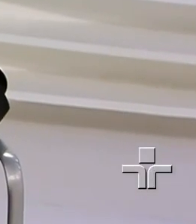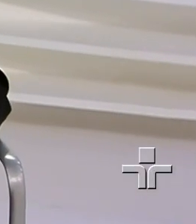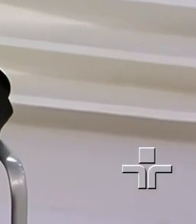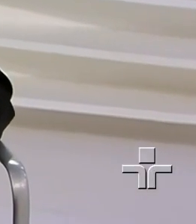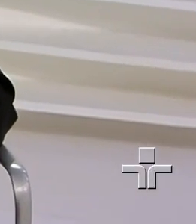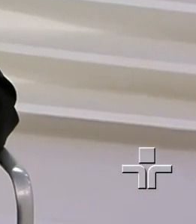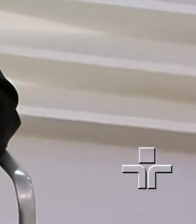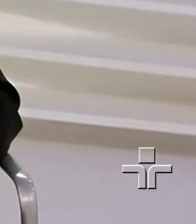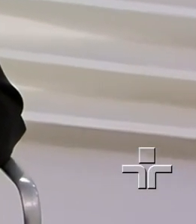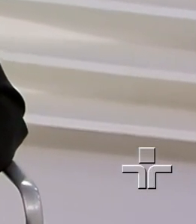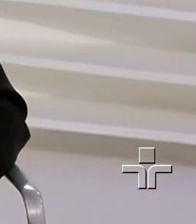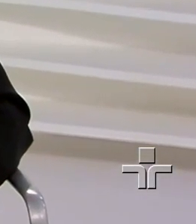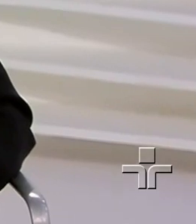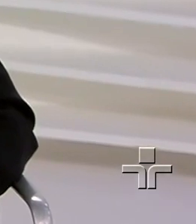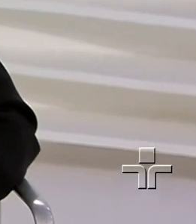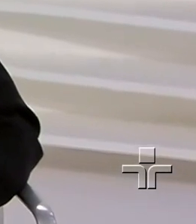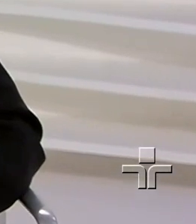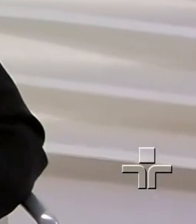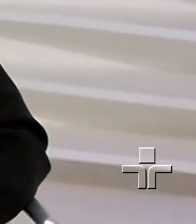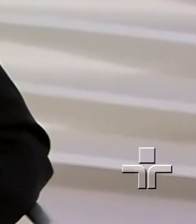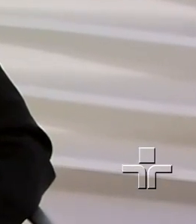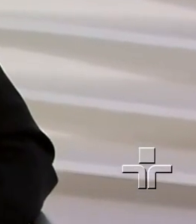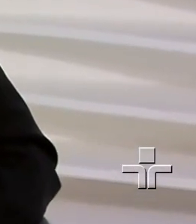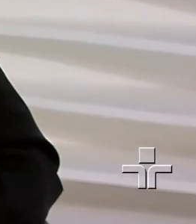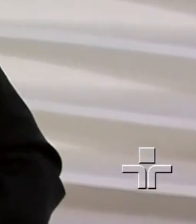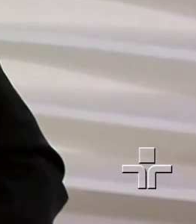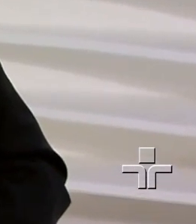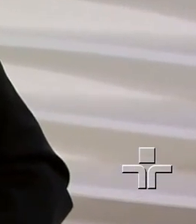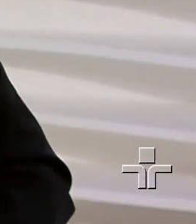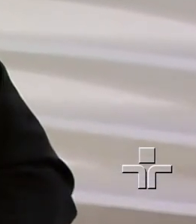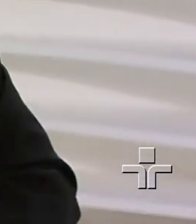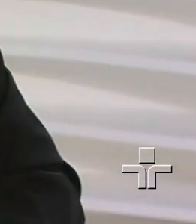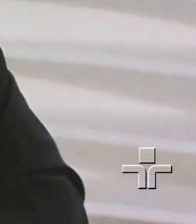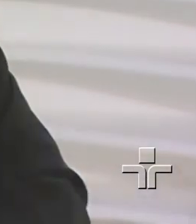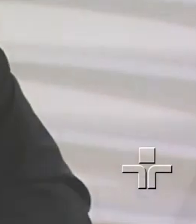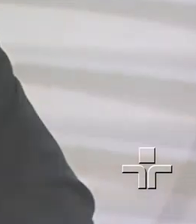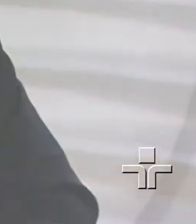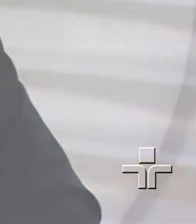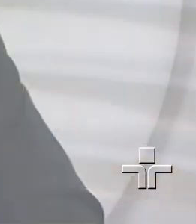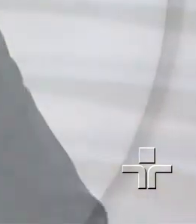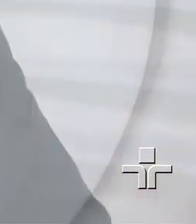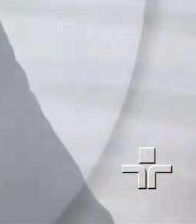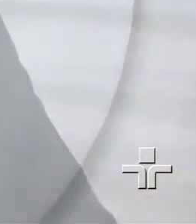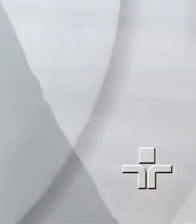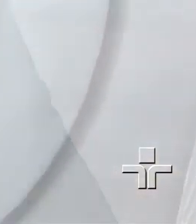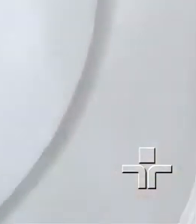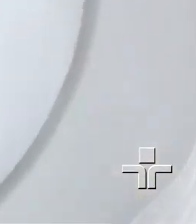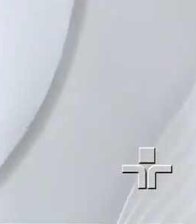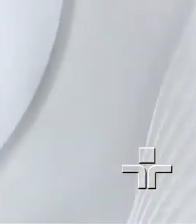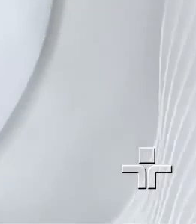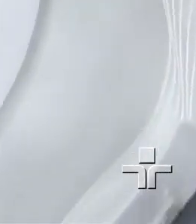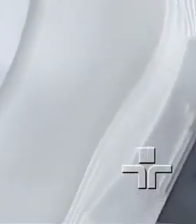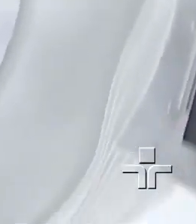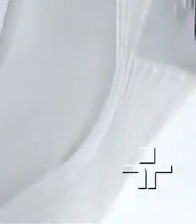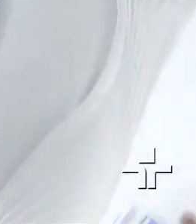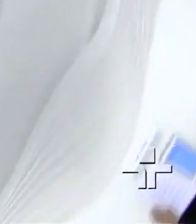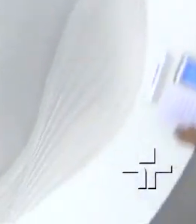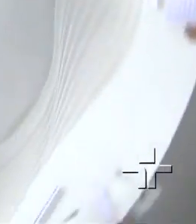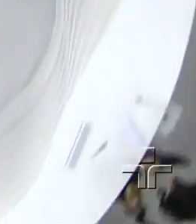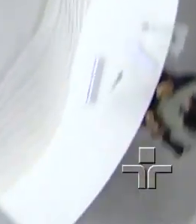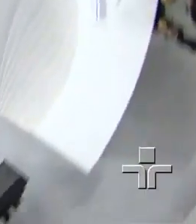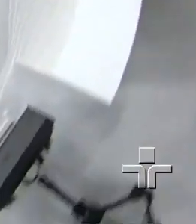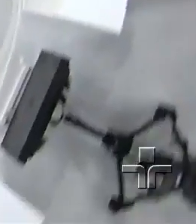erro lastimável, né? Ali é um erro lastimável, sem dúvida nenhuma, não interessa a idade da pessoa. Às vezes eu vejo pessoal, morreu uma